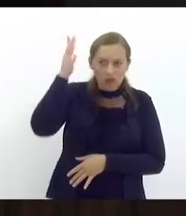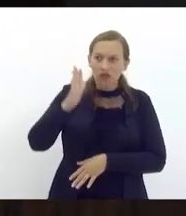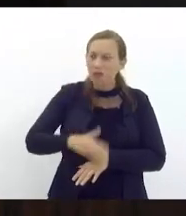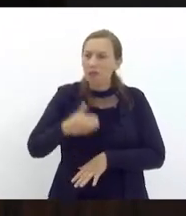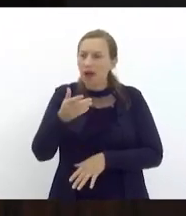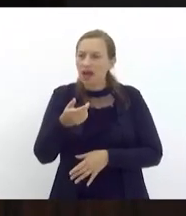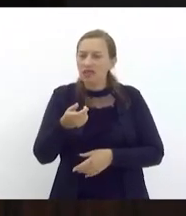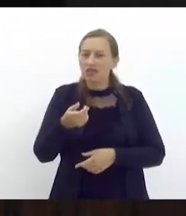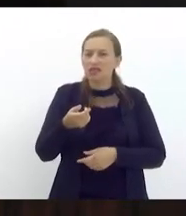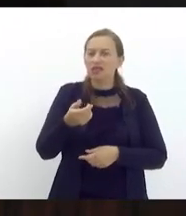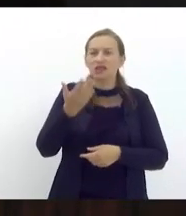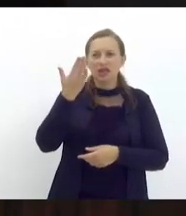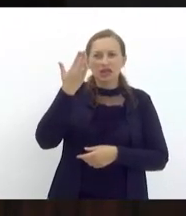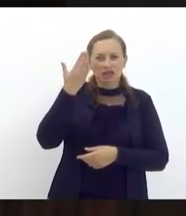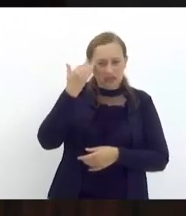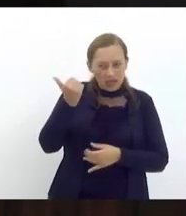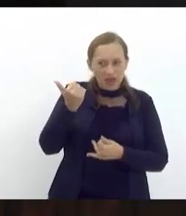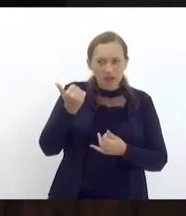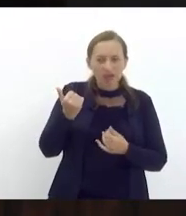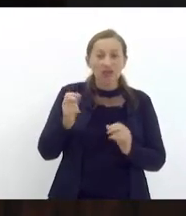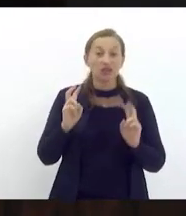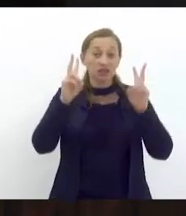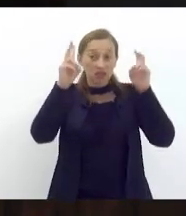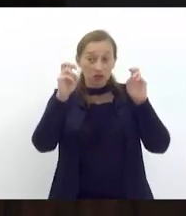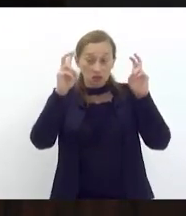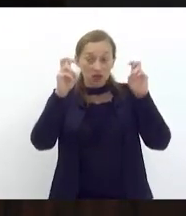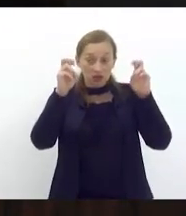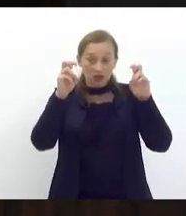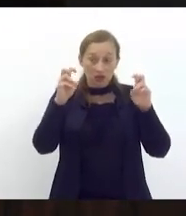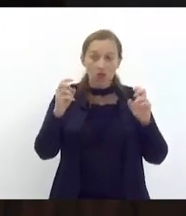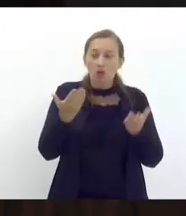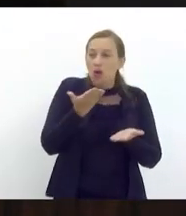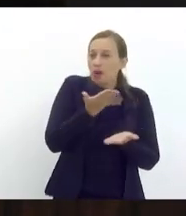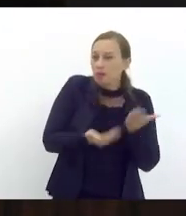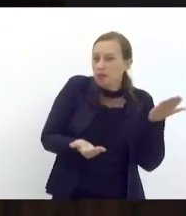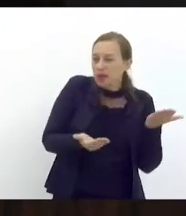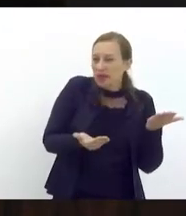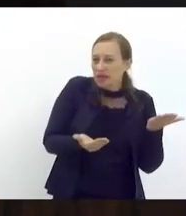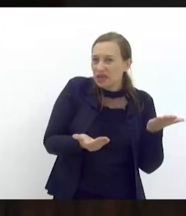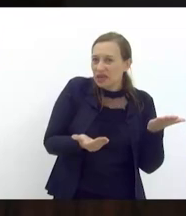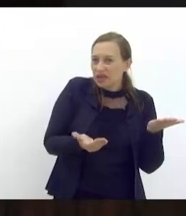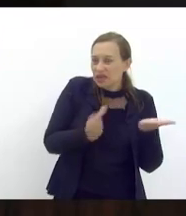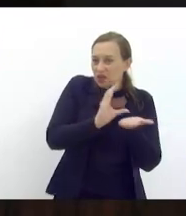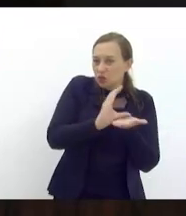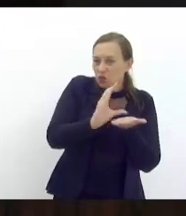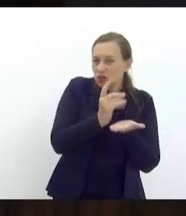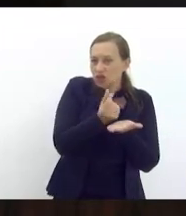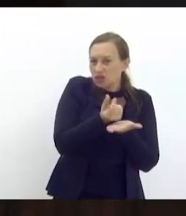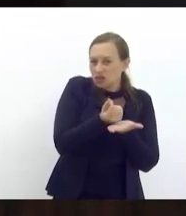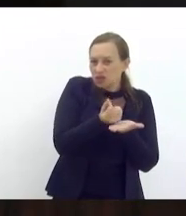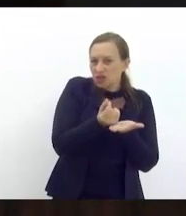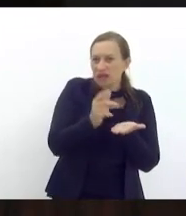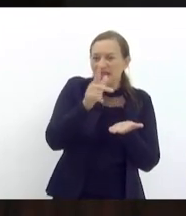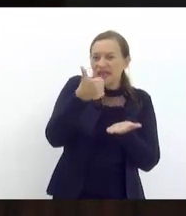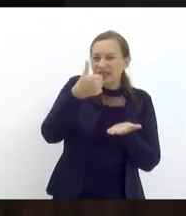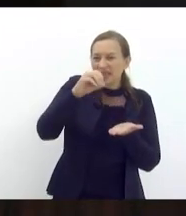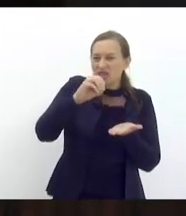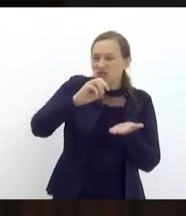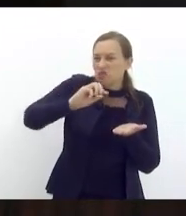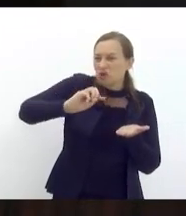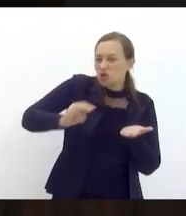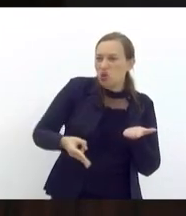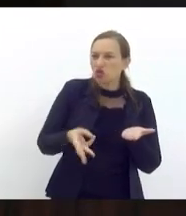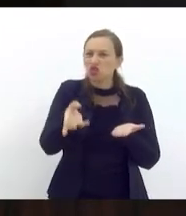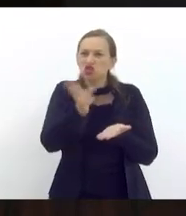mais domina esses números aqui na humildemente falando uma perda de receita de 10 bilhões de reais dentro de um